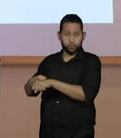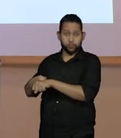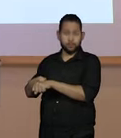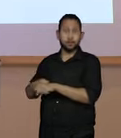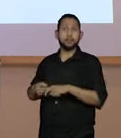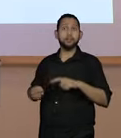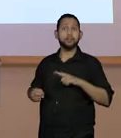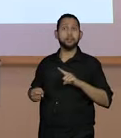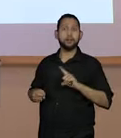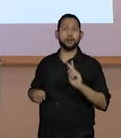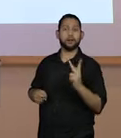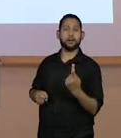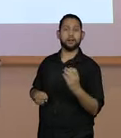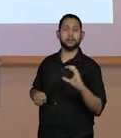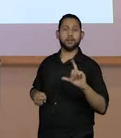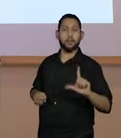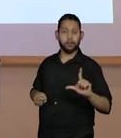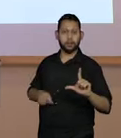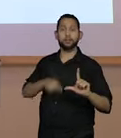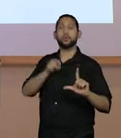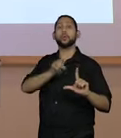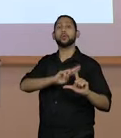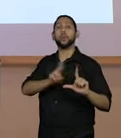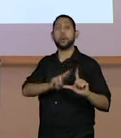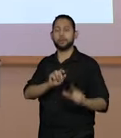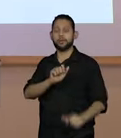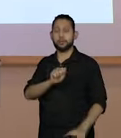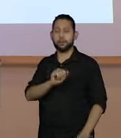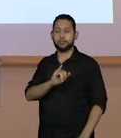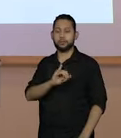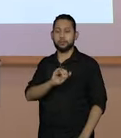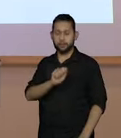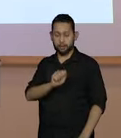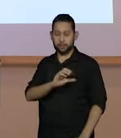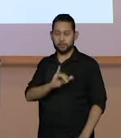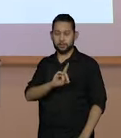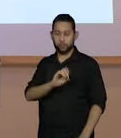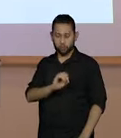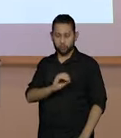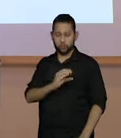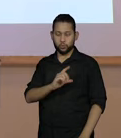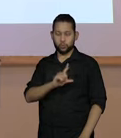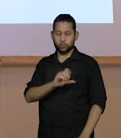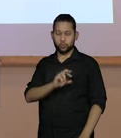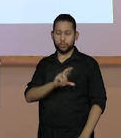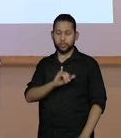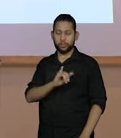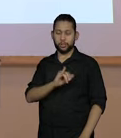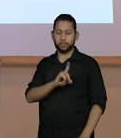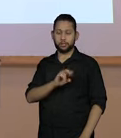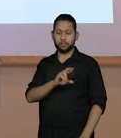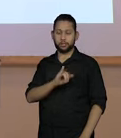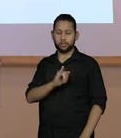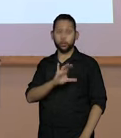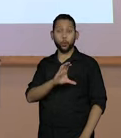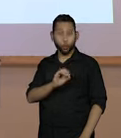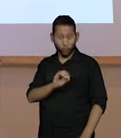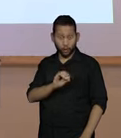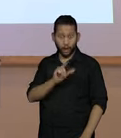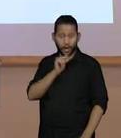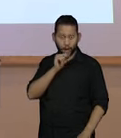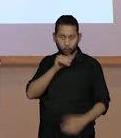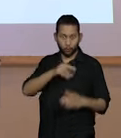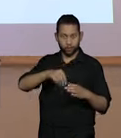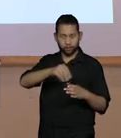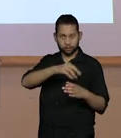de ácido clorídrico. Nesse caso, o ácido clorídrico aquoso, dissolvido em água. E nós